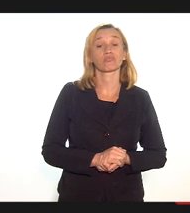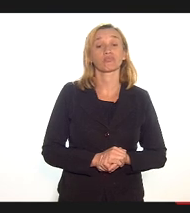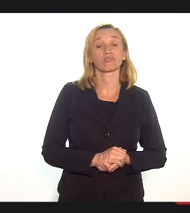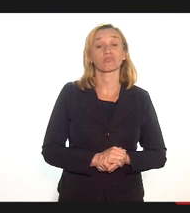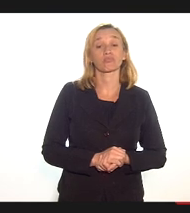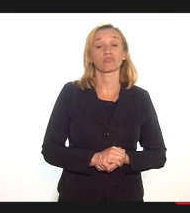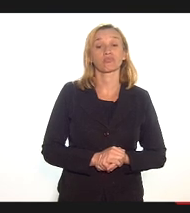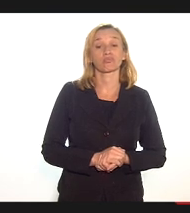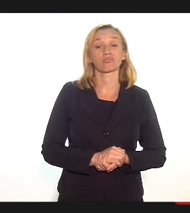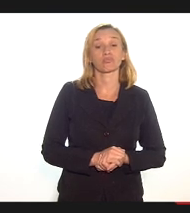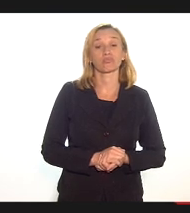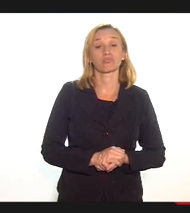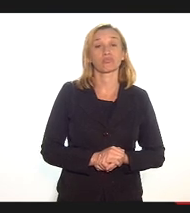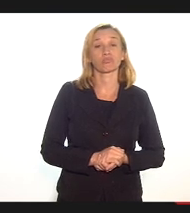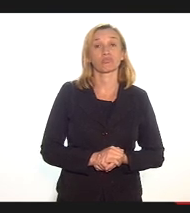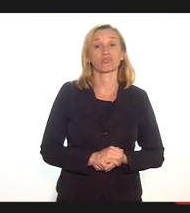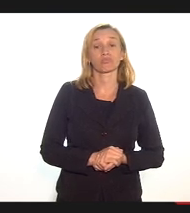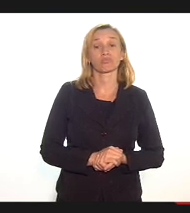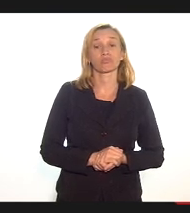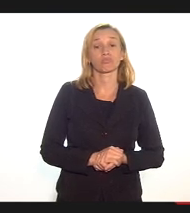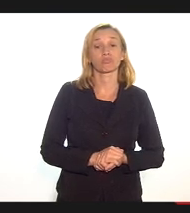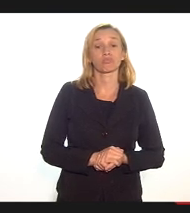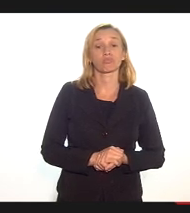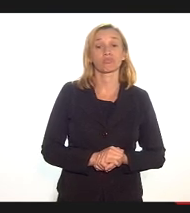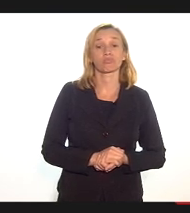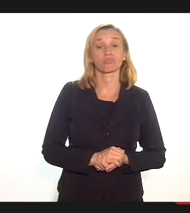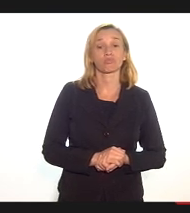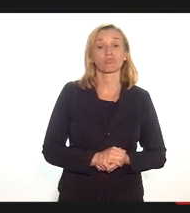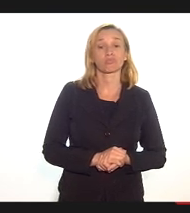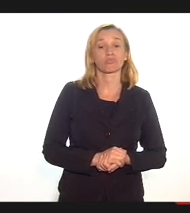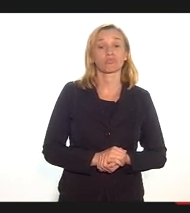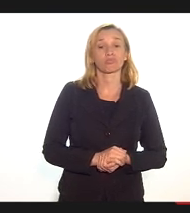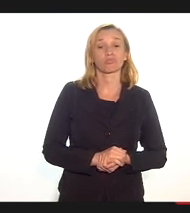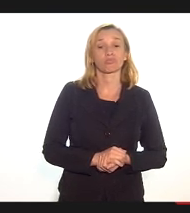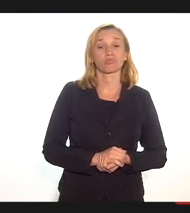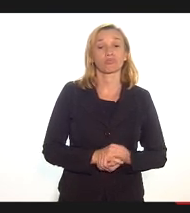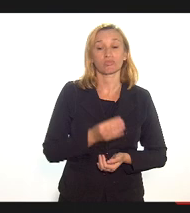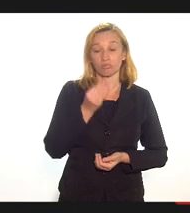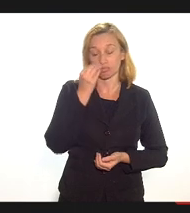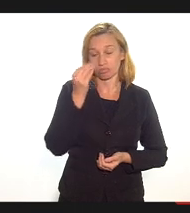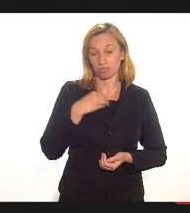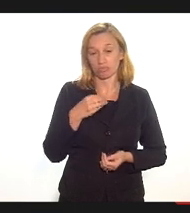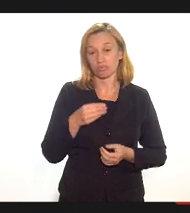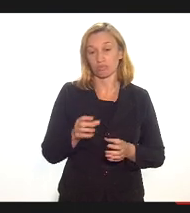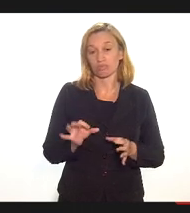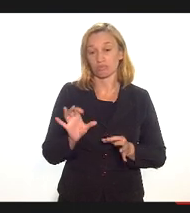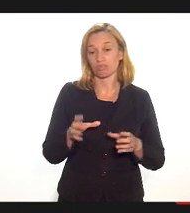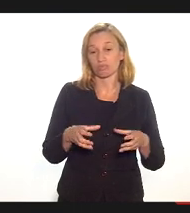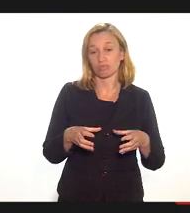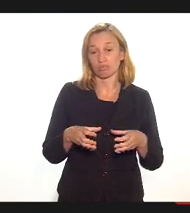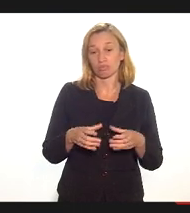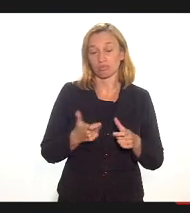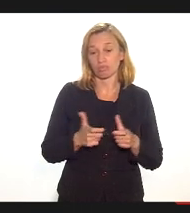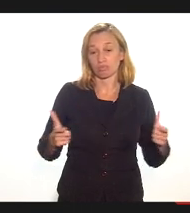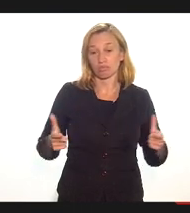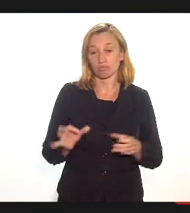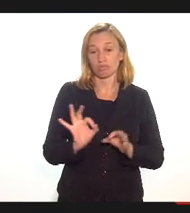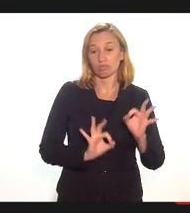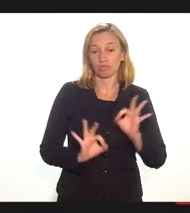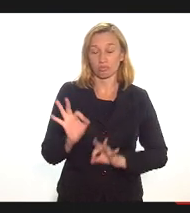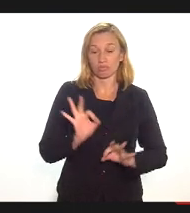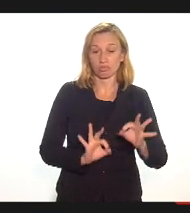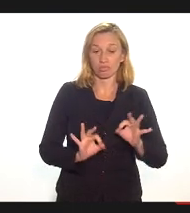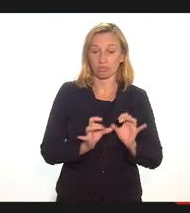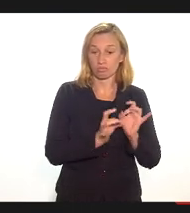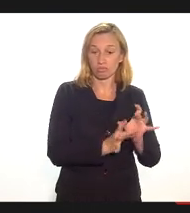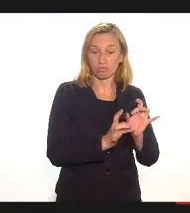nenhuma, sendo confrontado, senhores, é com um grande plano de privatização da rede